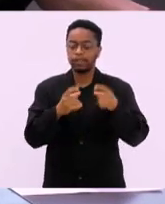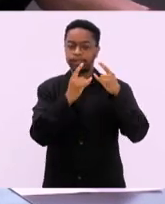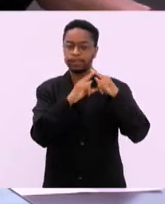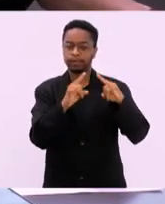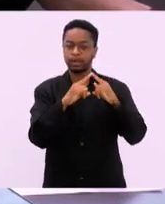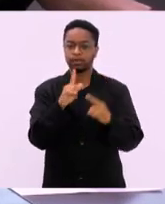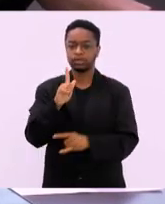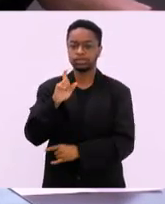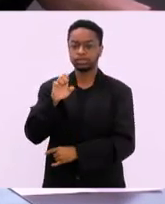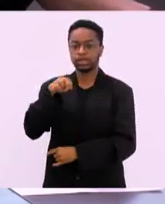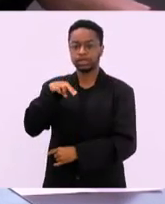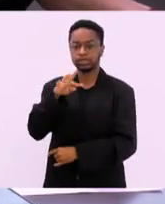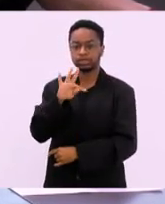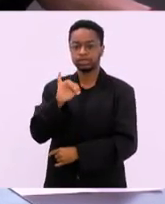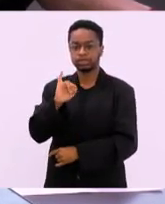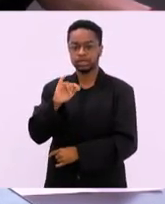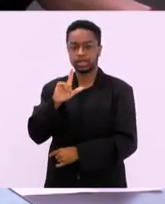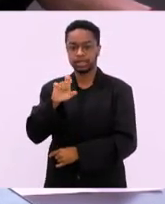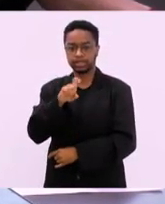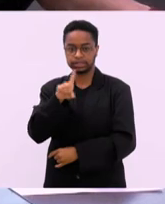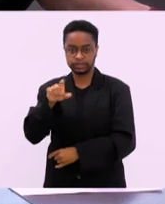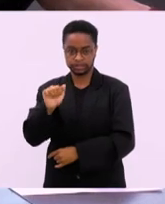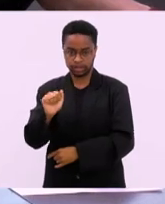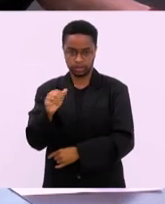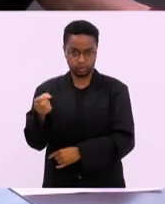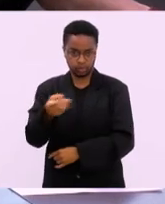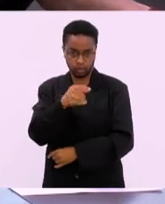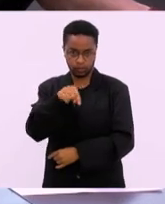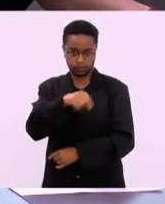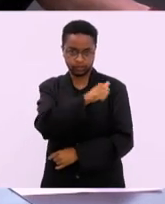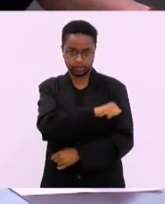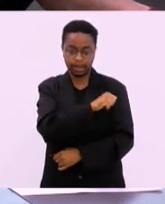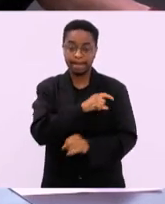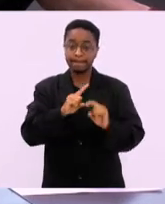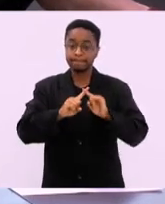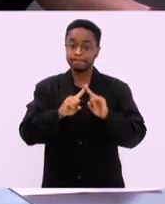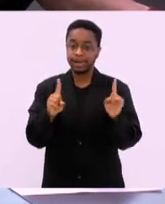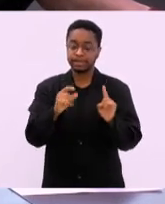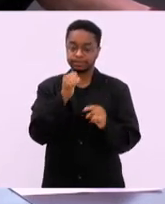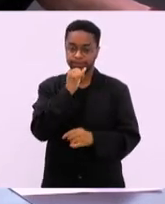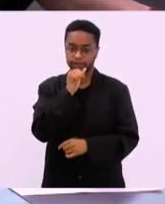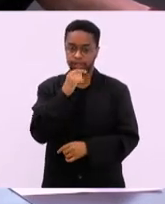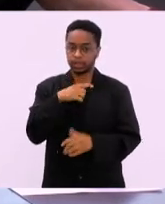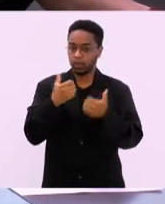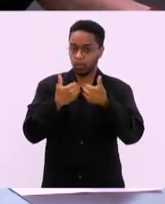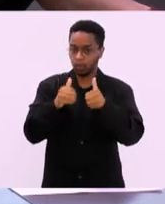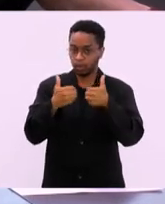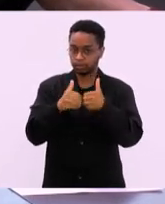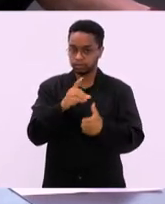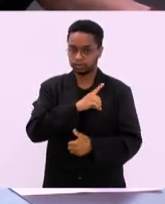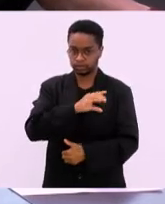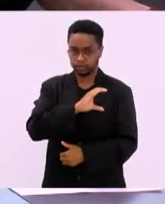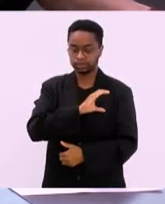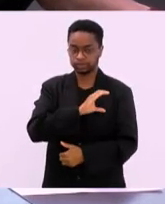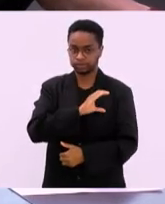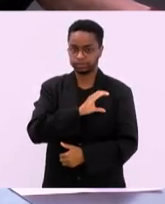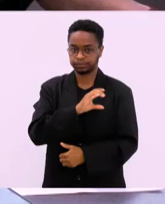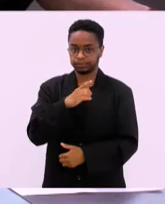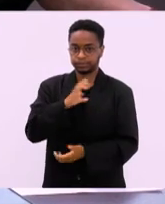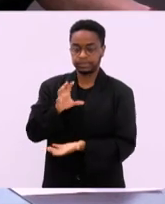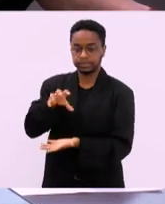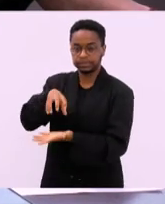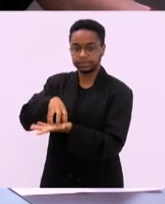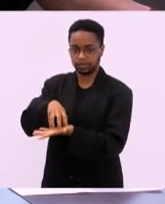Gentileza. Mas nada impede que um ônibus Caxias, centro da